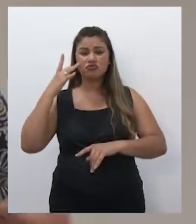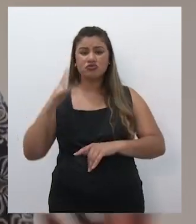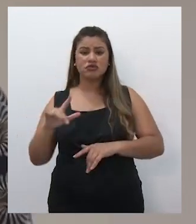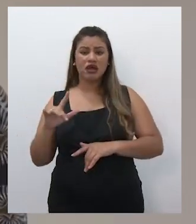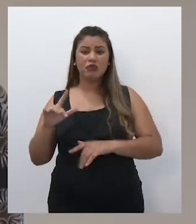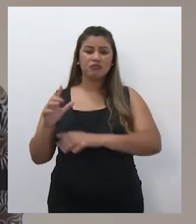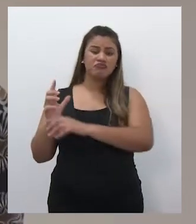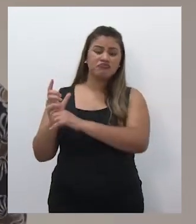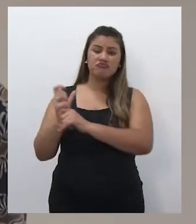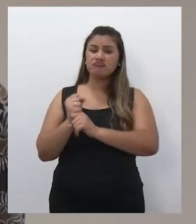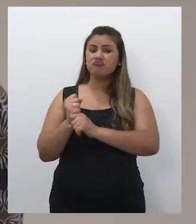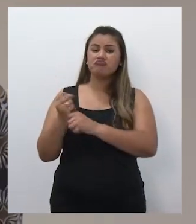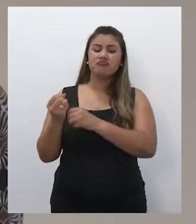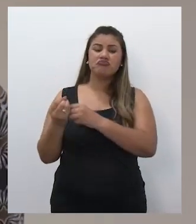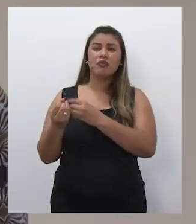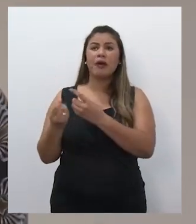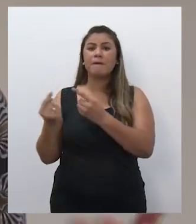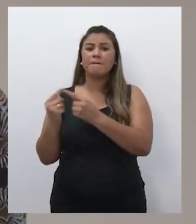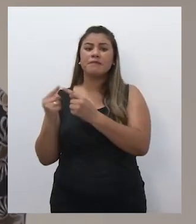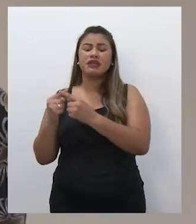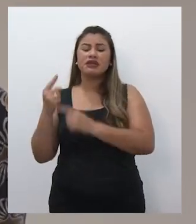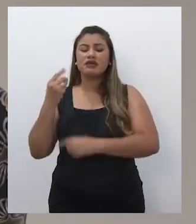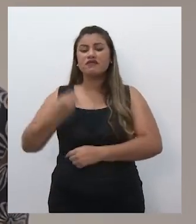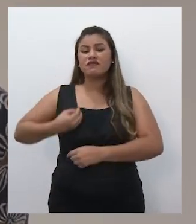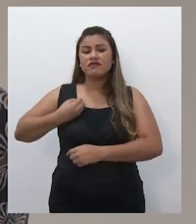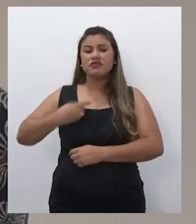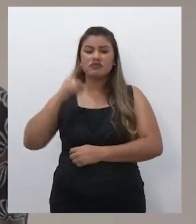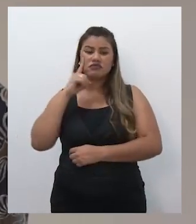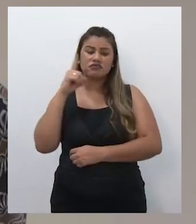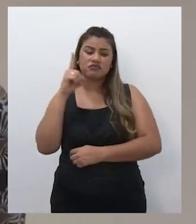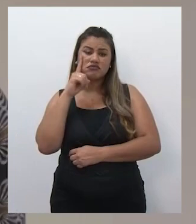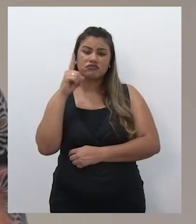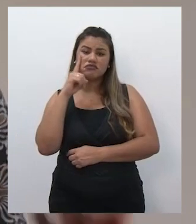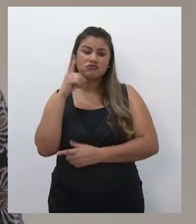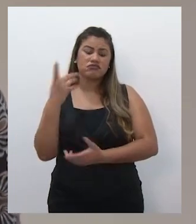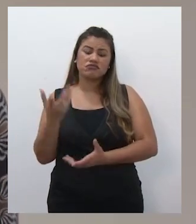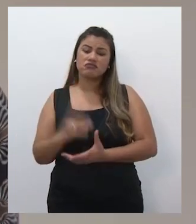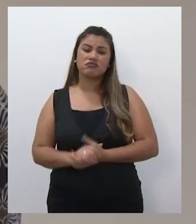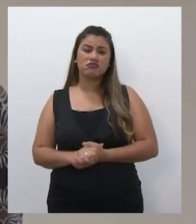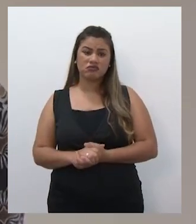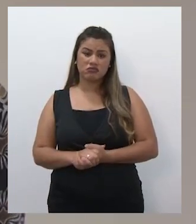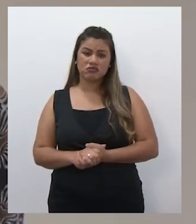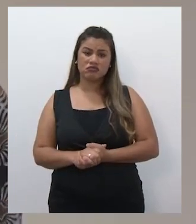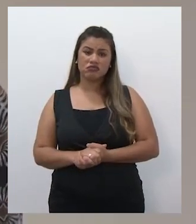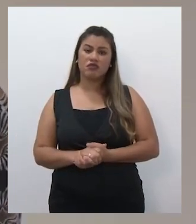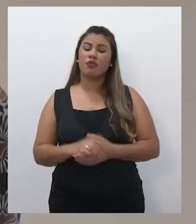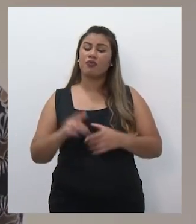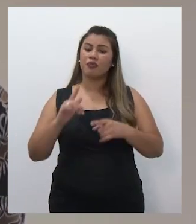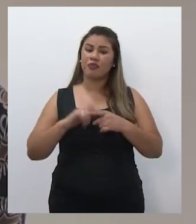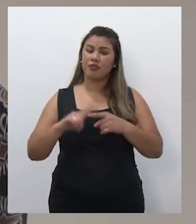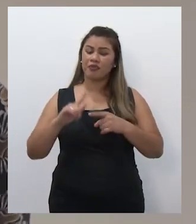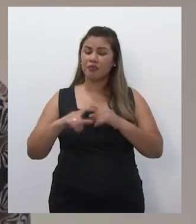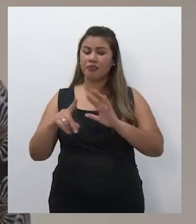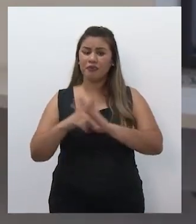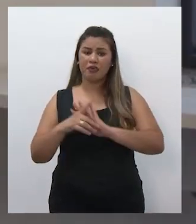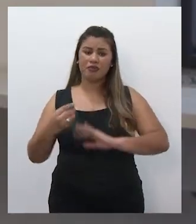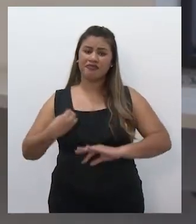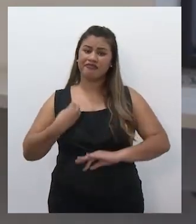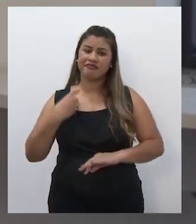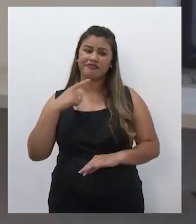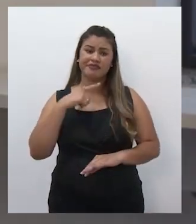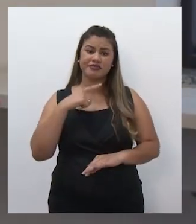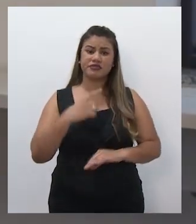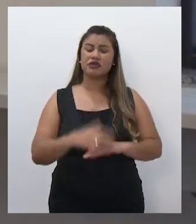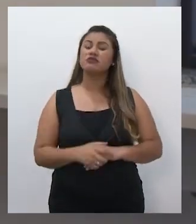resolver os problemas da vida cotidiana, os problemas da vida diária, né, os problemas complexos que a vida oferece. Então,